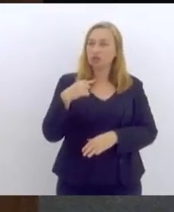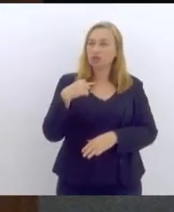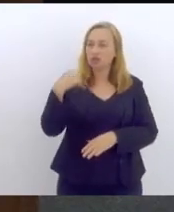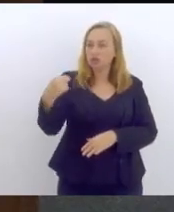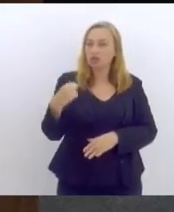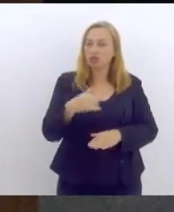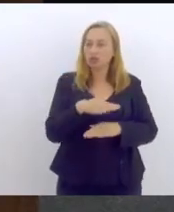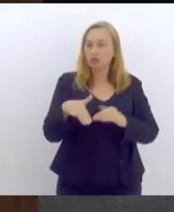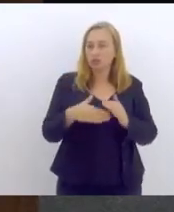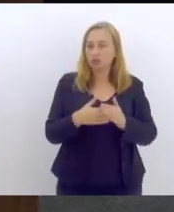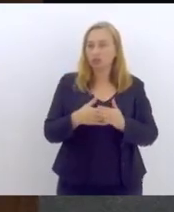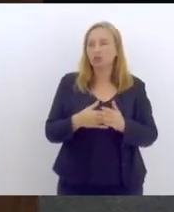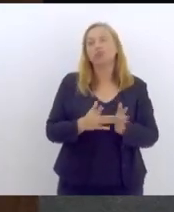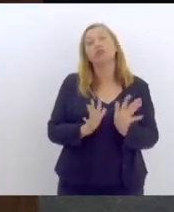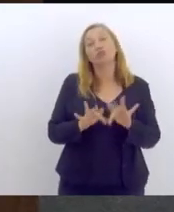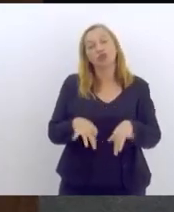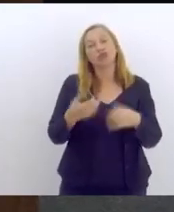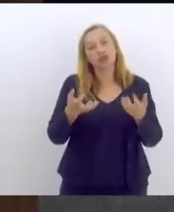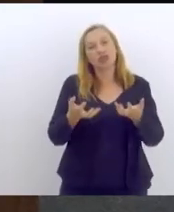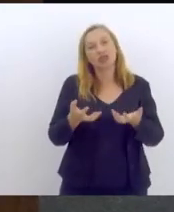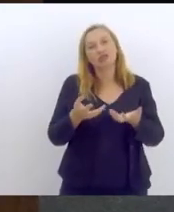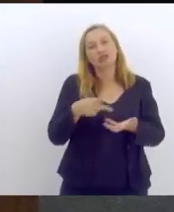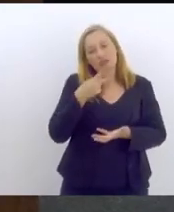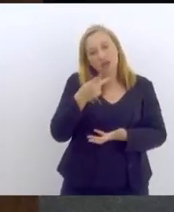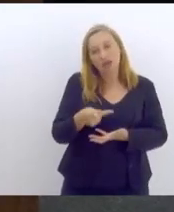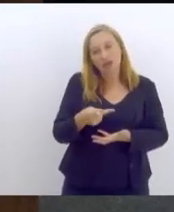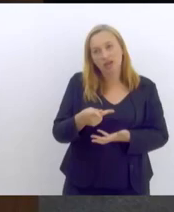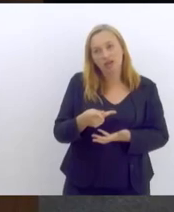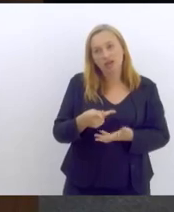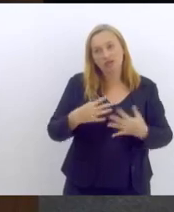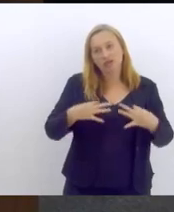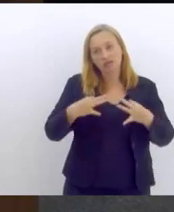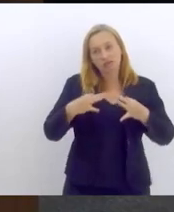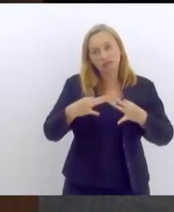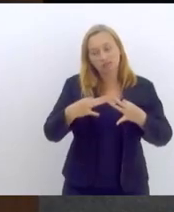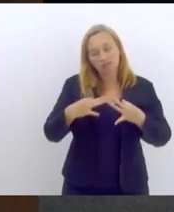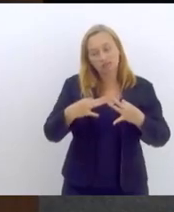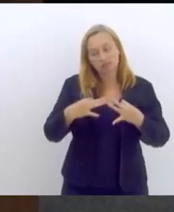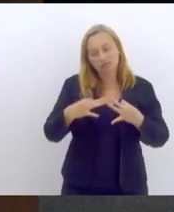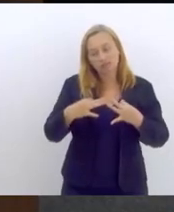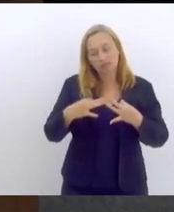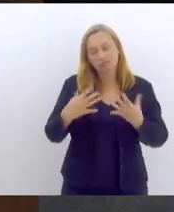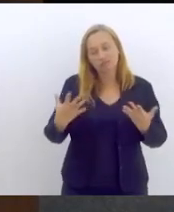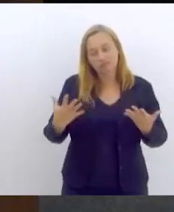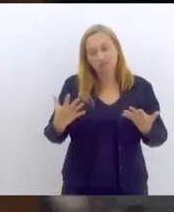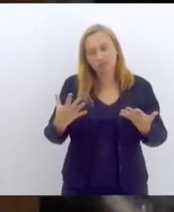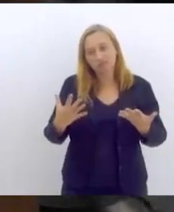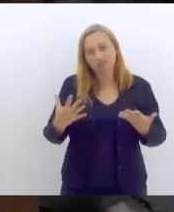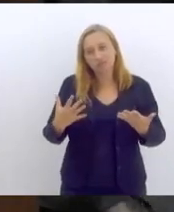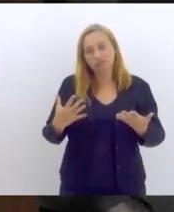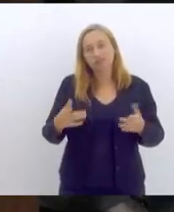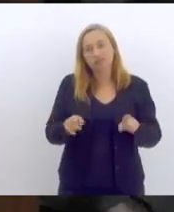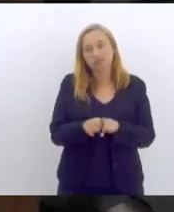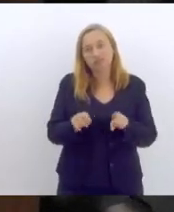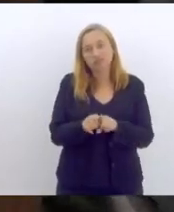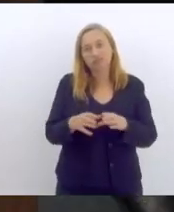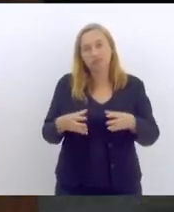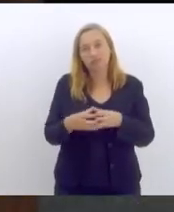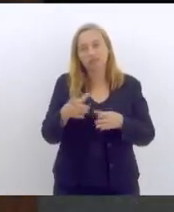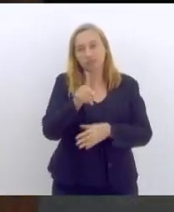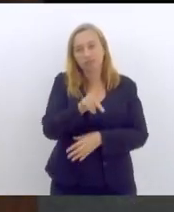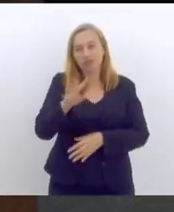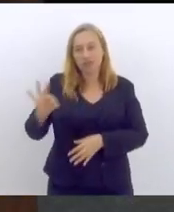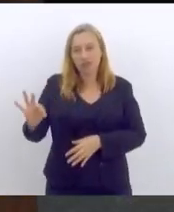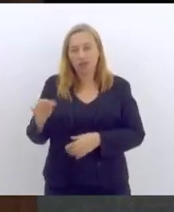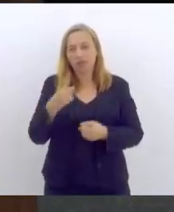eleitoras. E, por fim, quero afirmar a disposição, a minha disposição e a disposição da bancada do PT para o